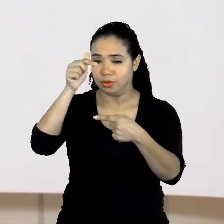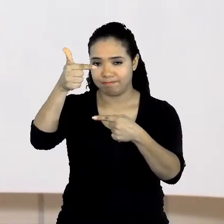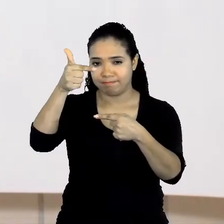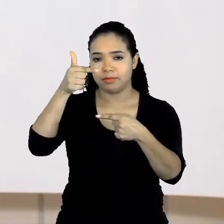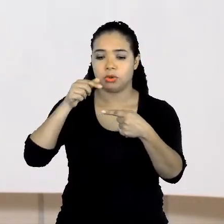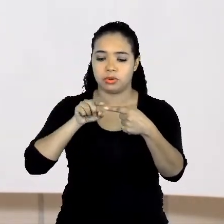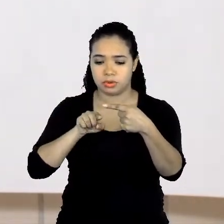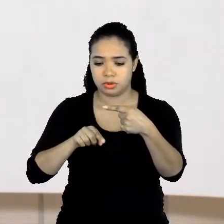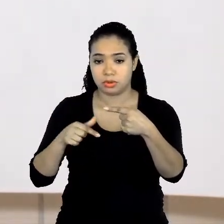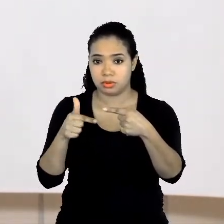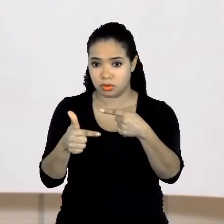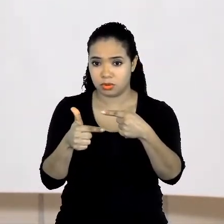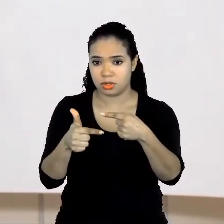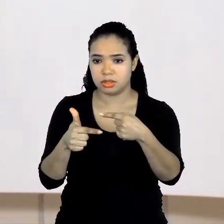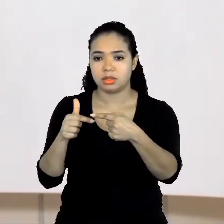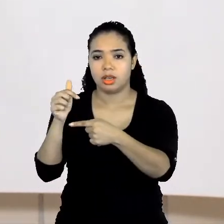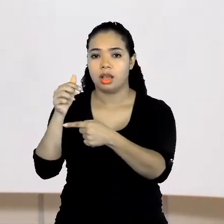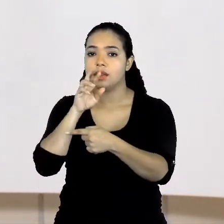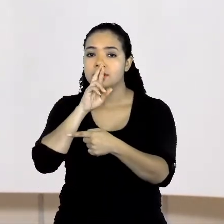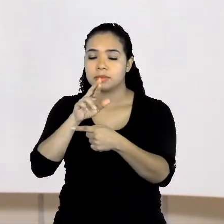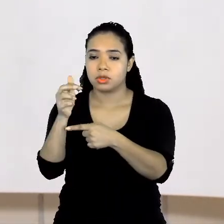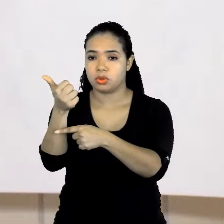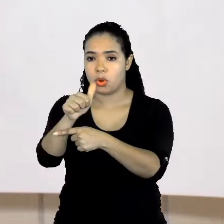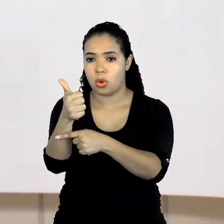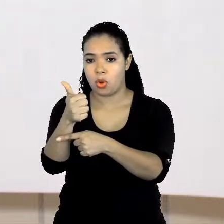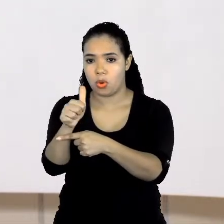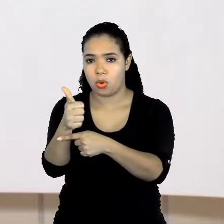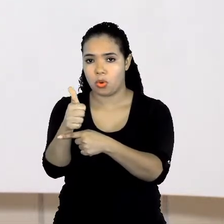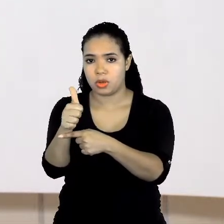fração irredutível.